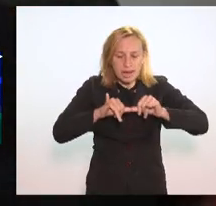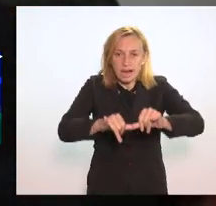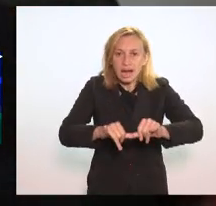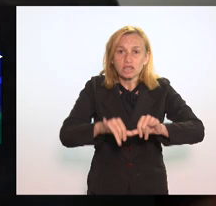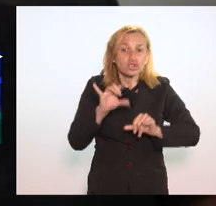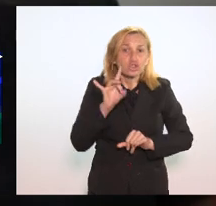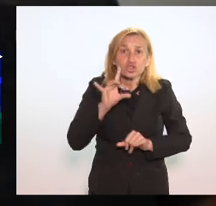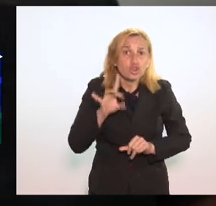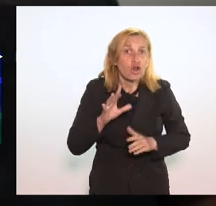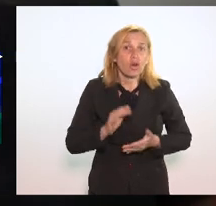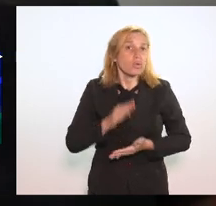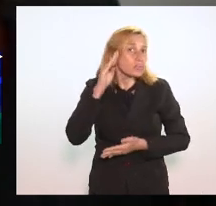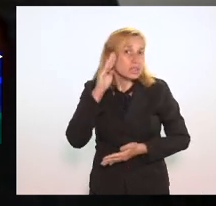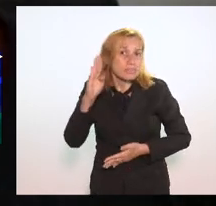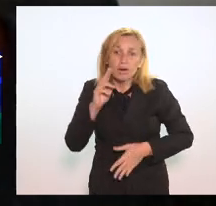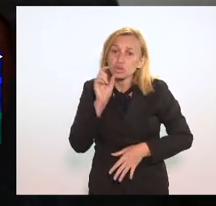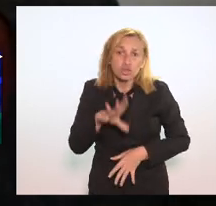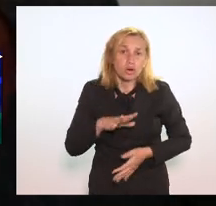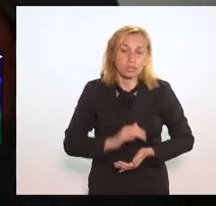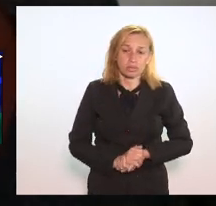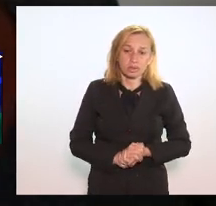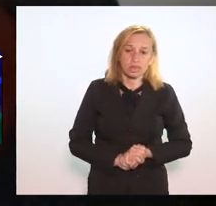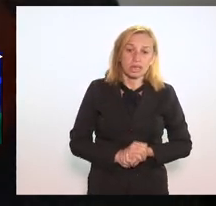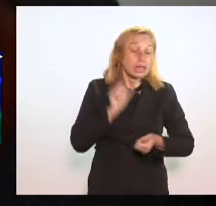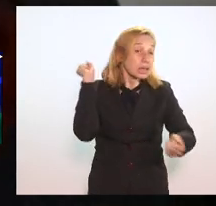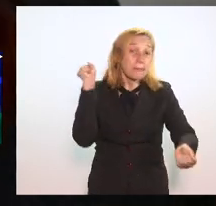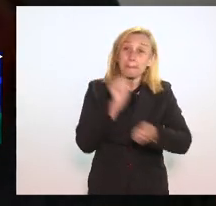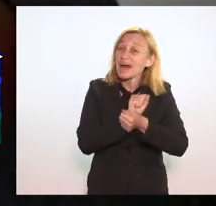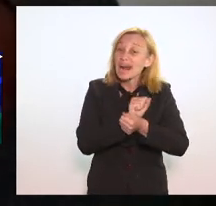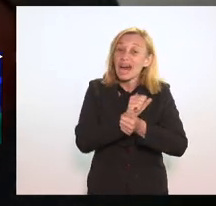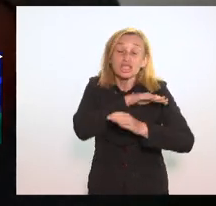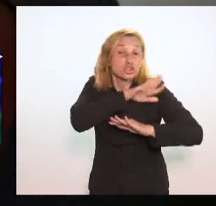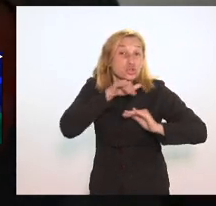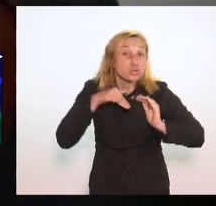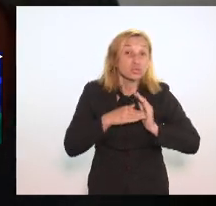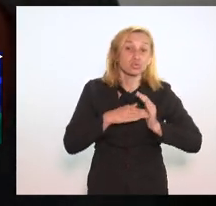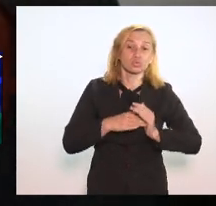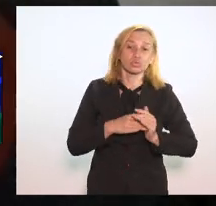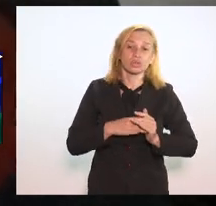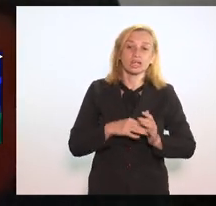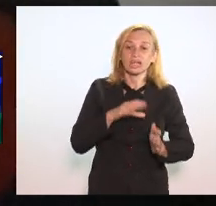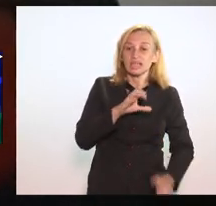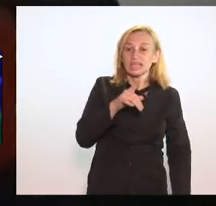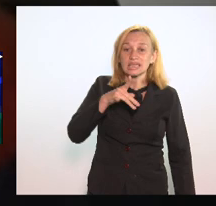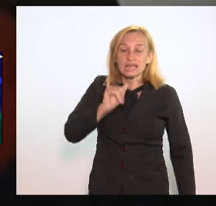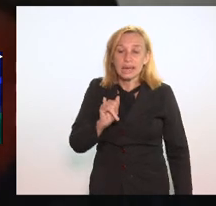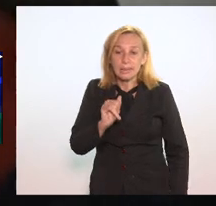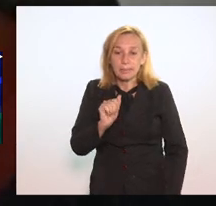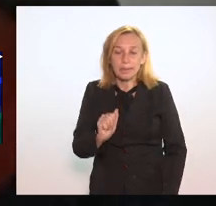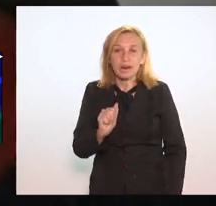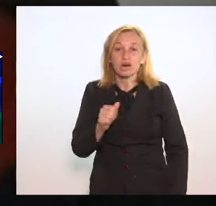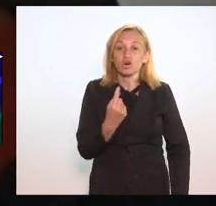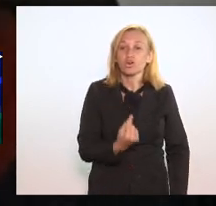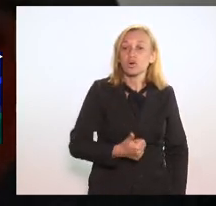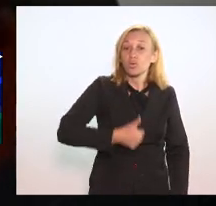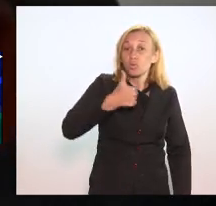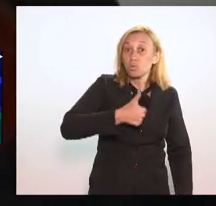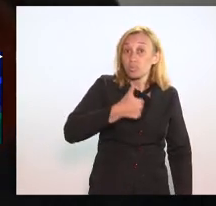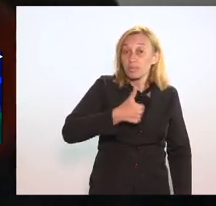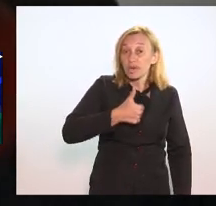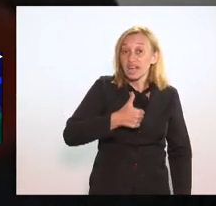Só que não é essencial nós temos que falar em Nessa onda essa seca um é diferente daquela que eu tive no